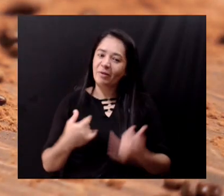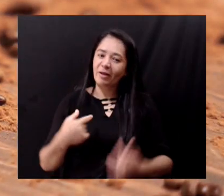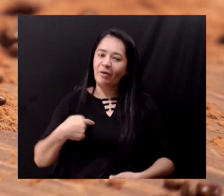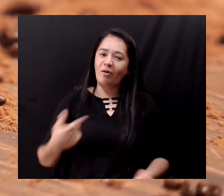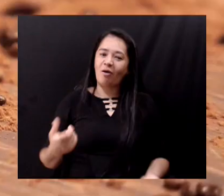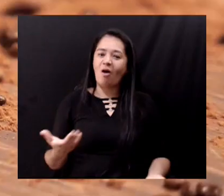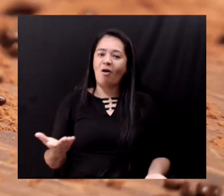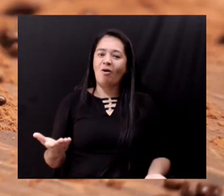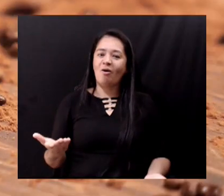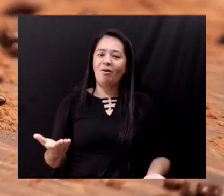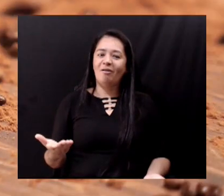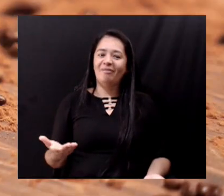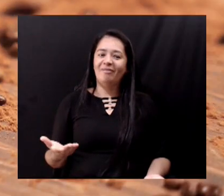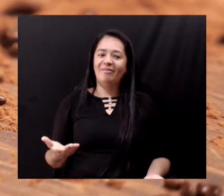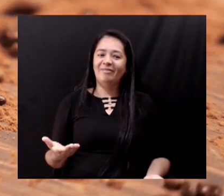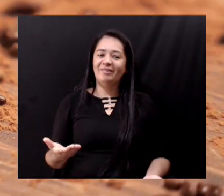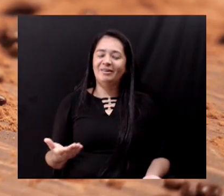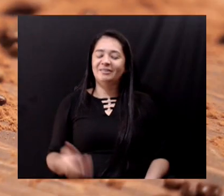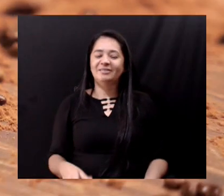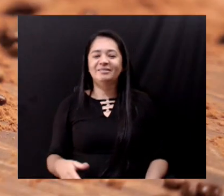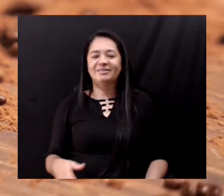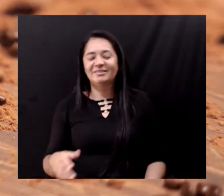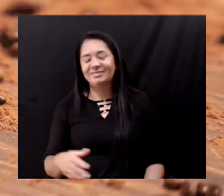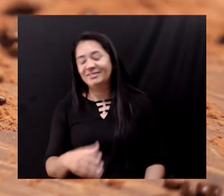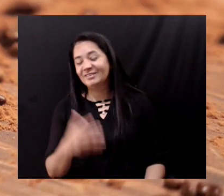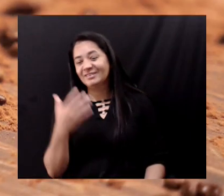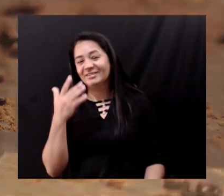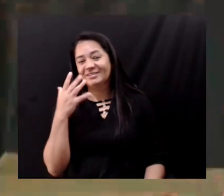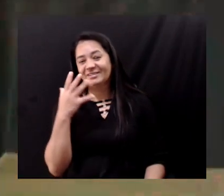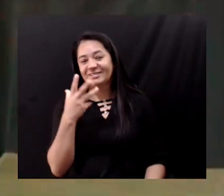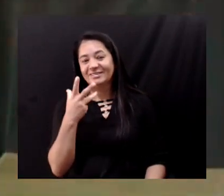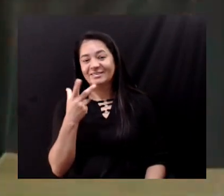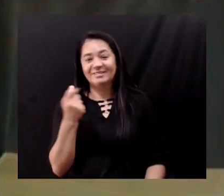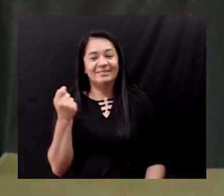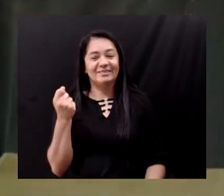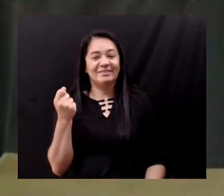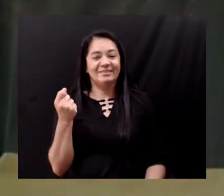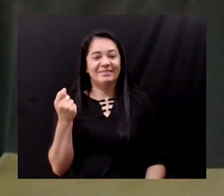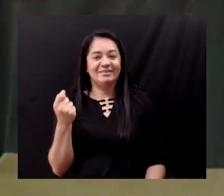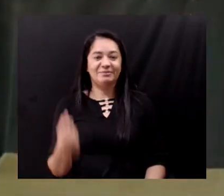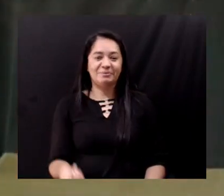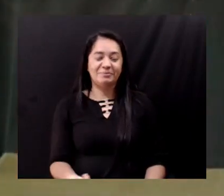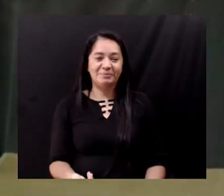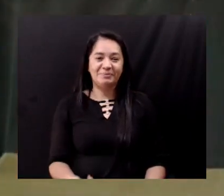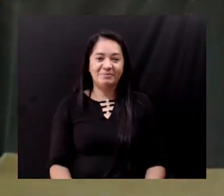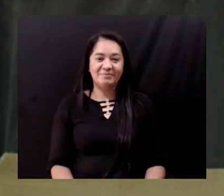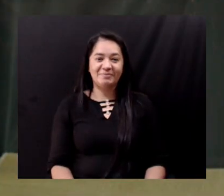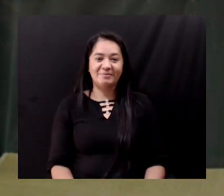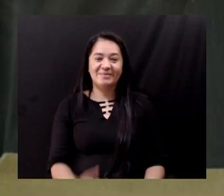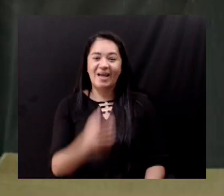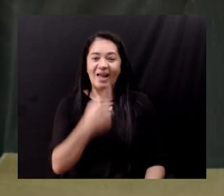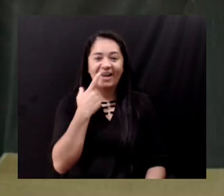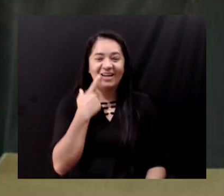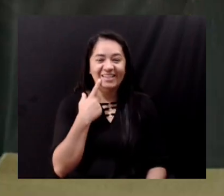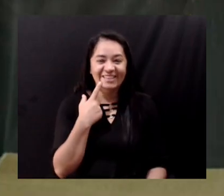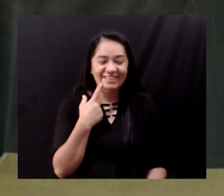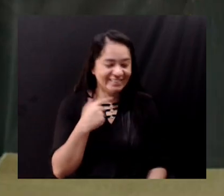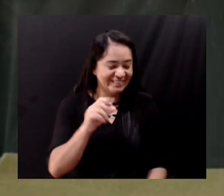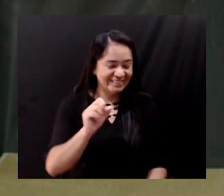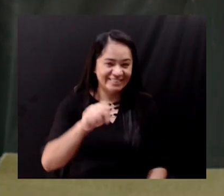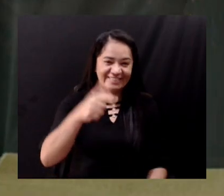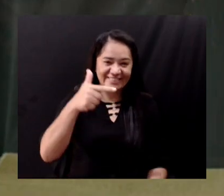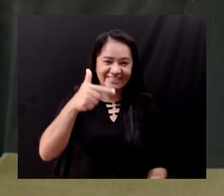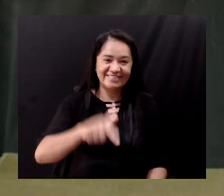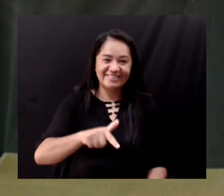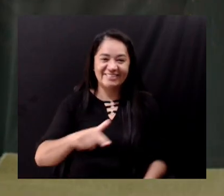É brigadeiro? Ei, que maravilha, né, gente? Que coisa. Agora, olha só. De novo, né? Eu